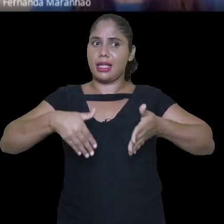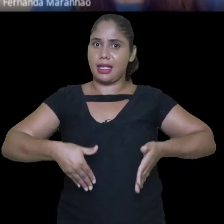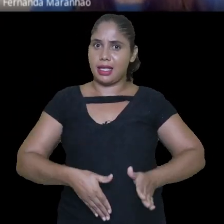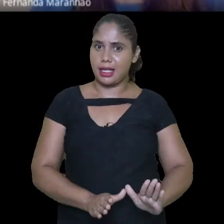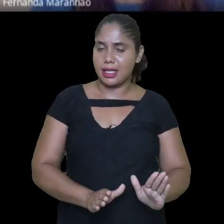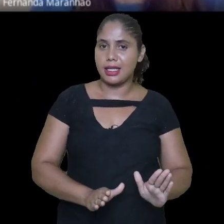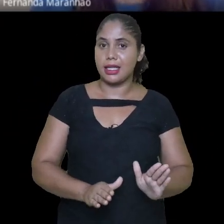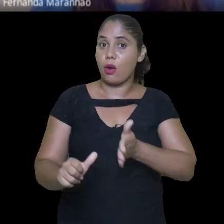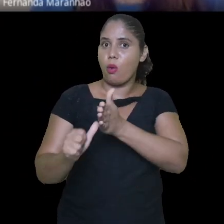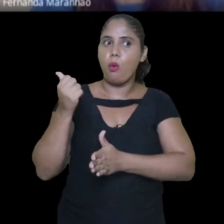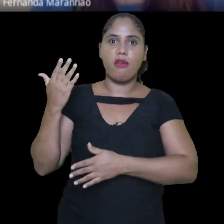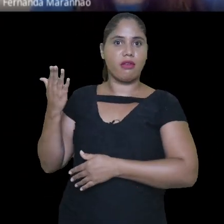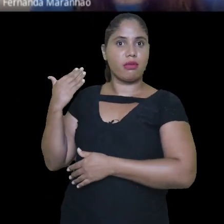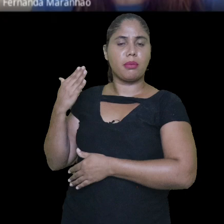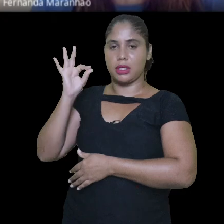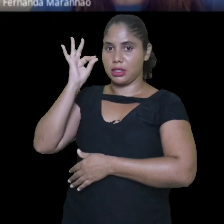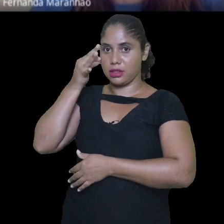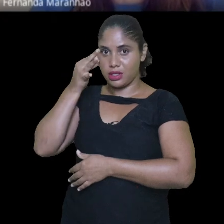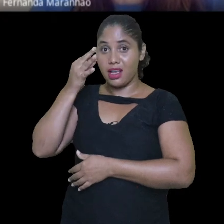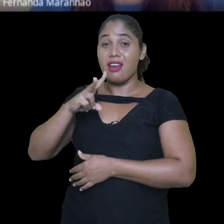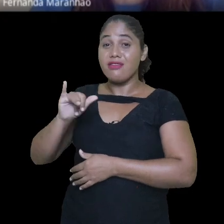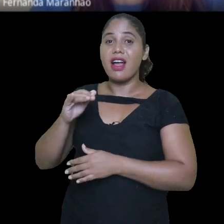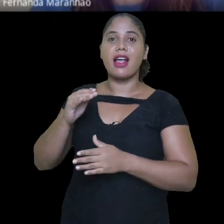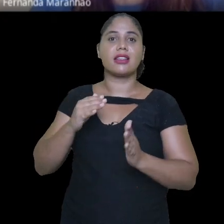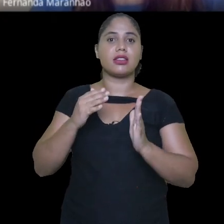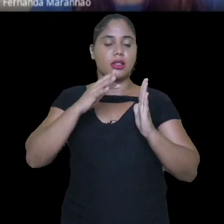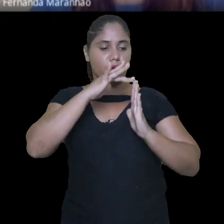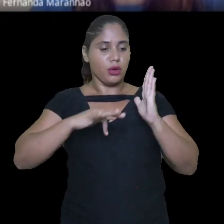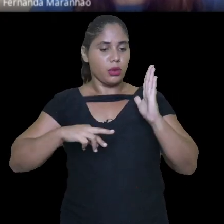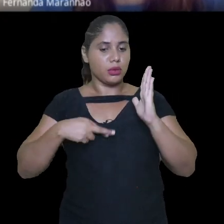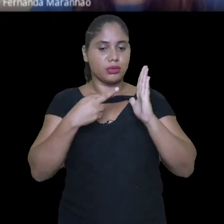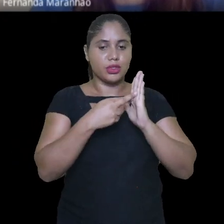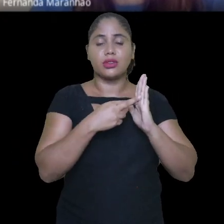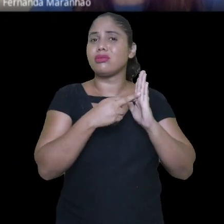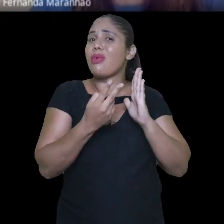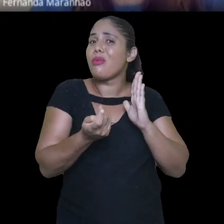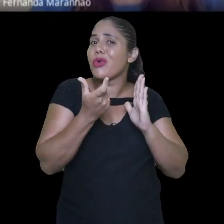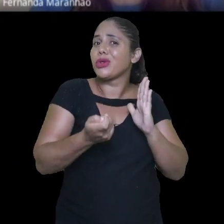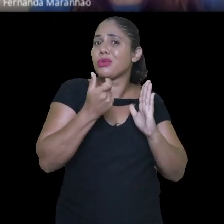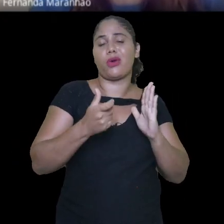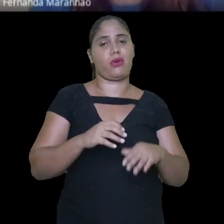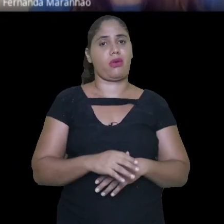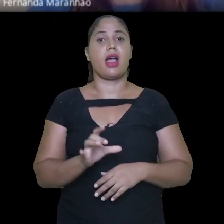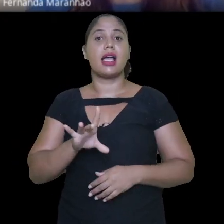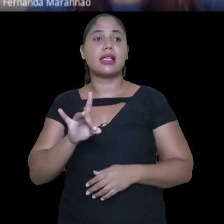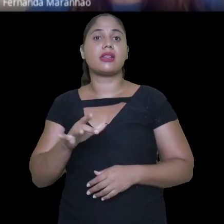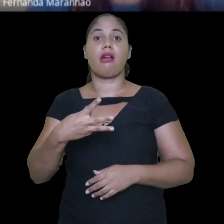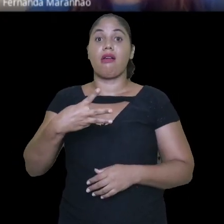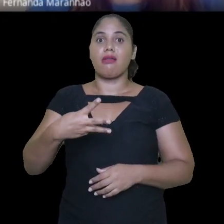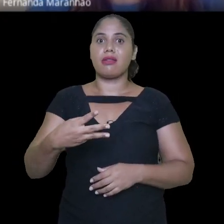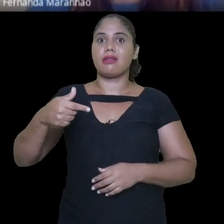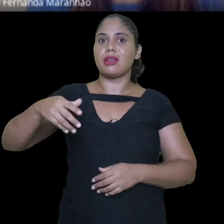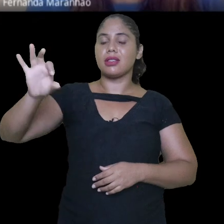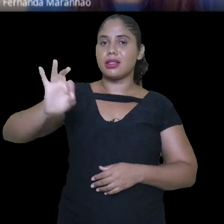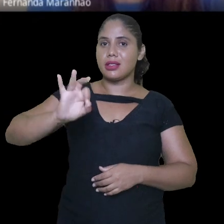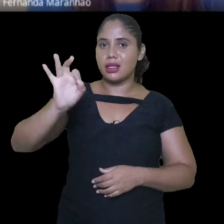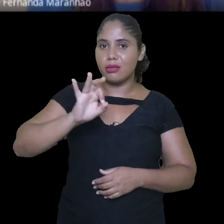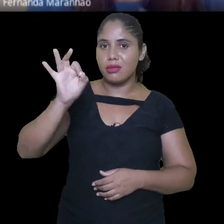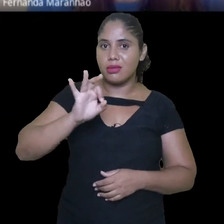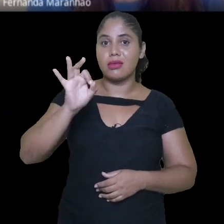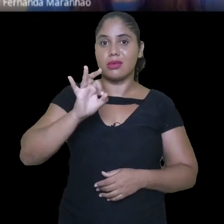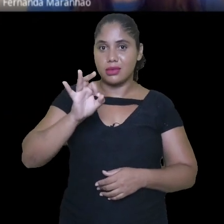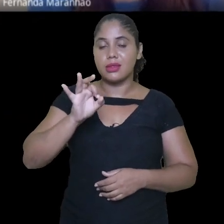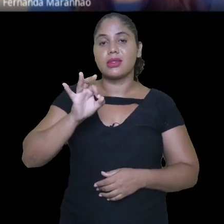de 37% aqui, uma taxa, perdão, de falso positivo de 10%, nós temos uma taxa de detecção desse método,